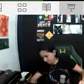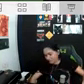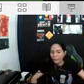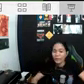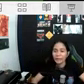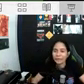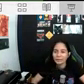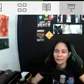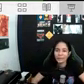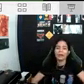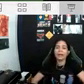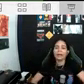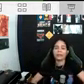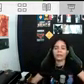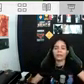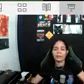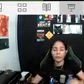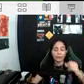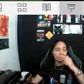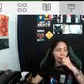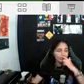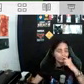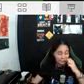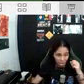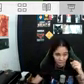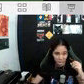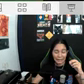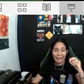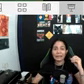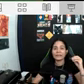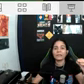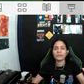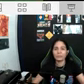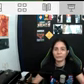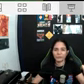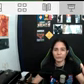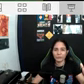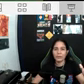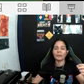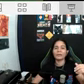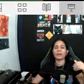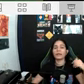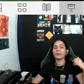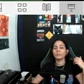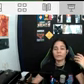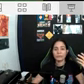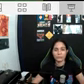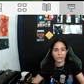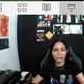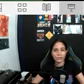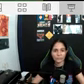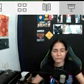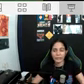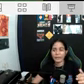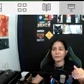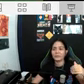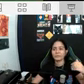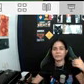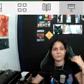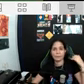bebê? Então, 8 horas de jejum. Aqui em João Pessoa, né, como eu disse, o